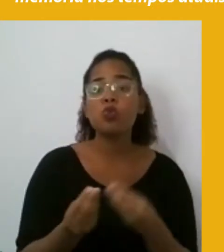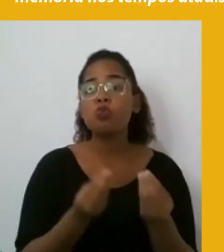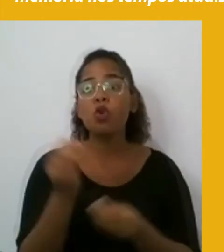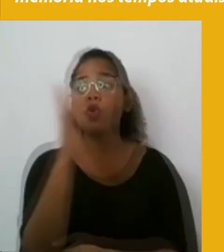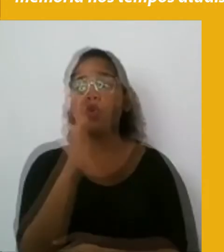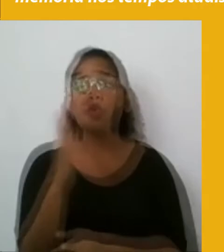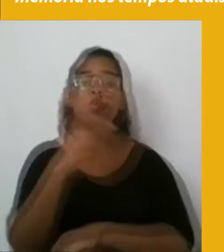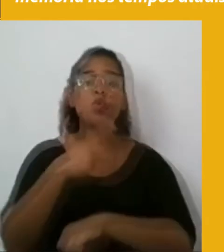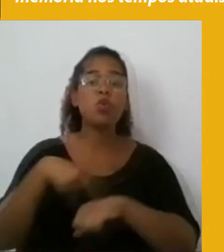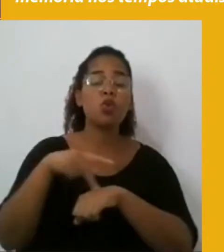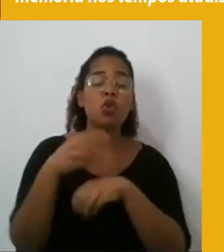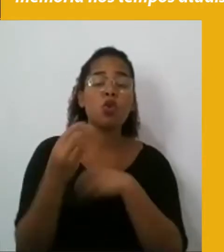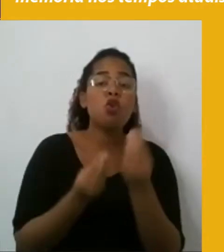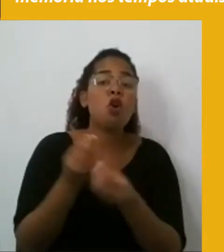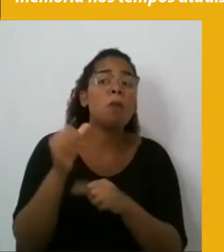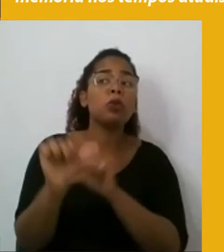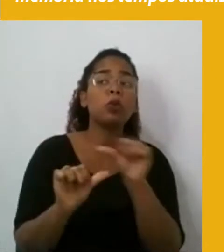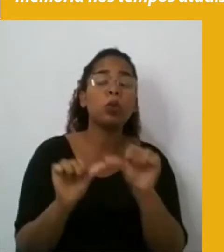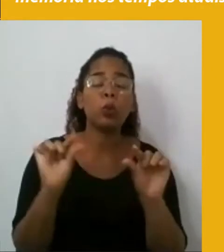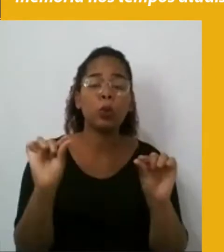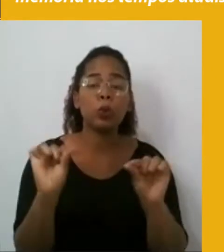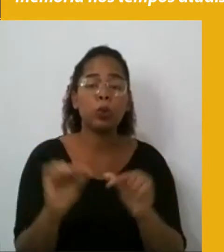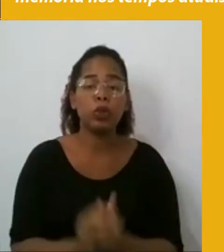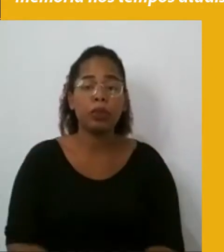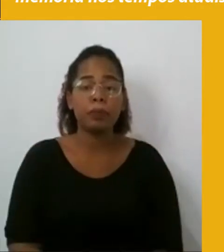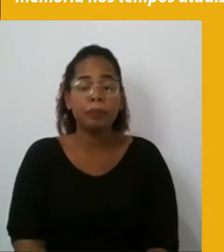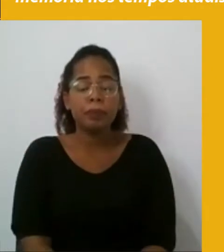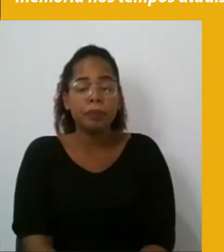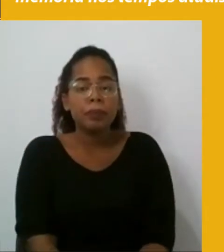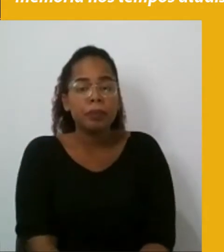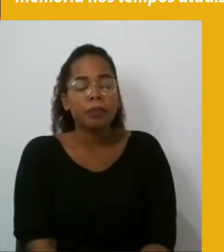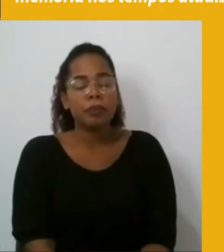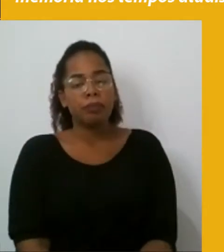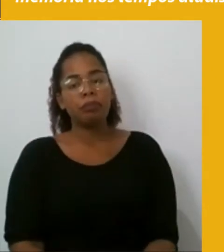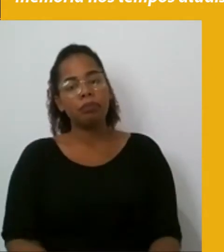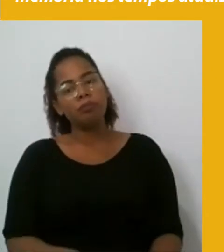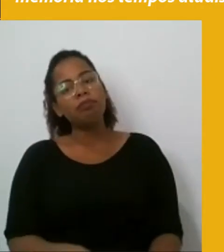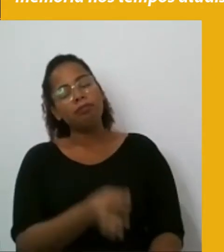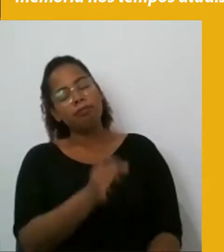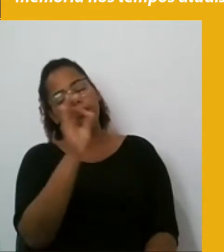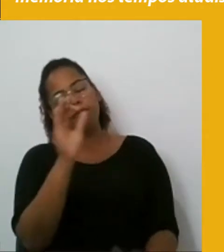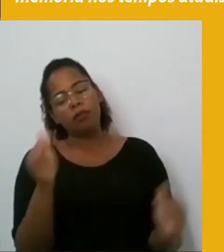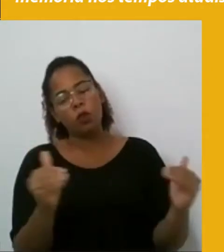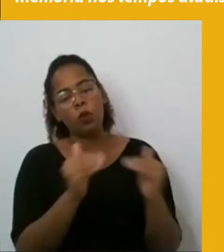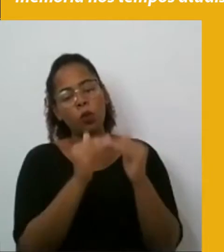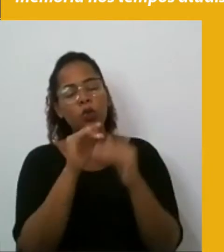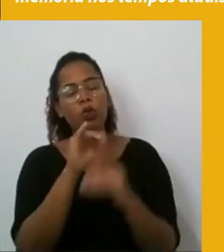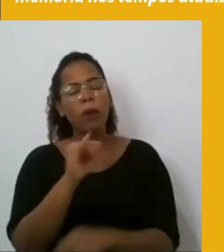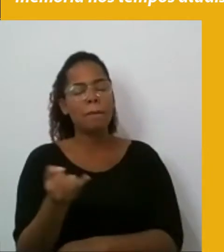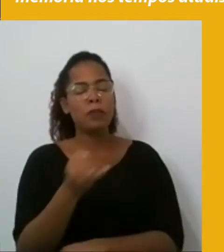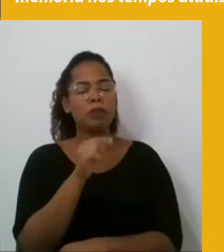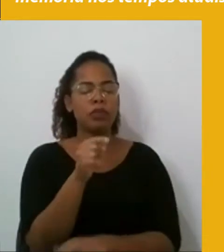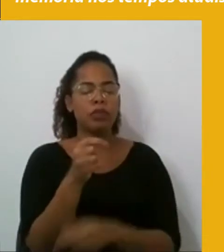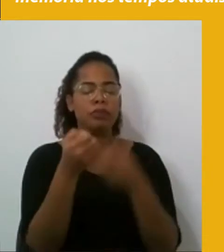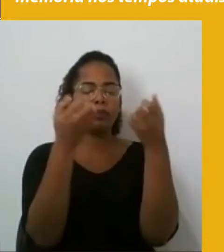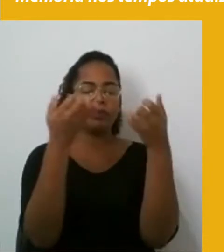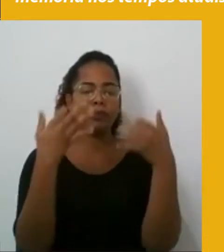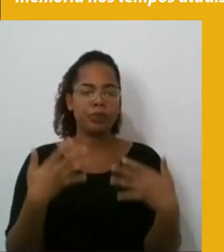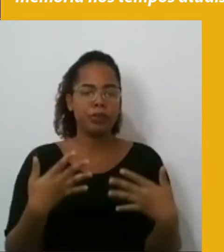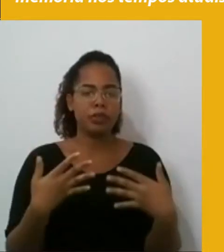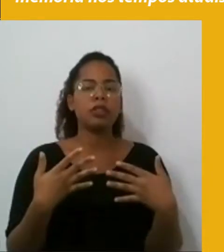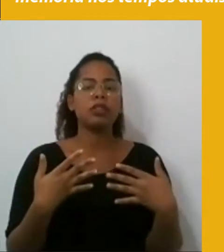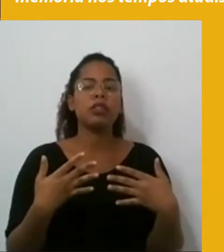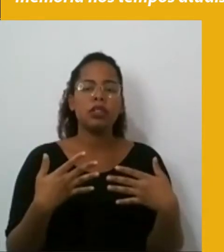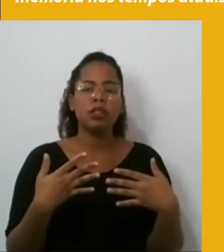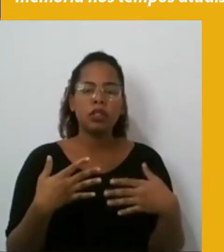É. Aí, Cícero, aproveitando que você falou dessa mesa redonda de Santiago